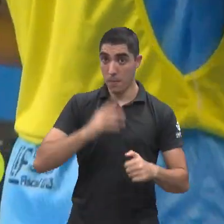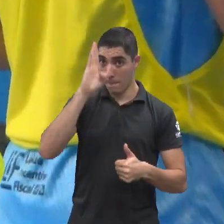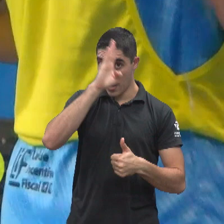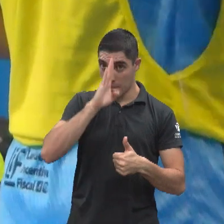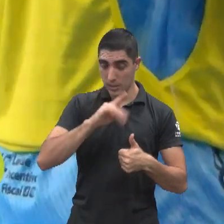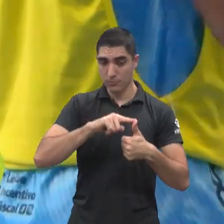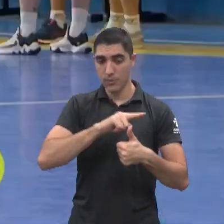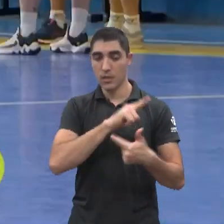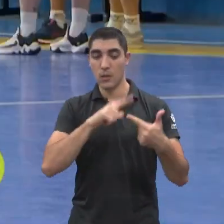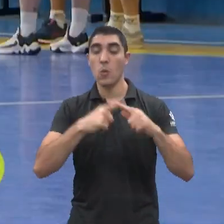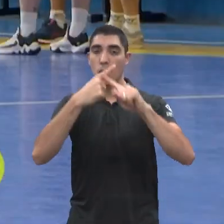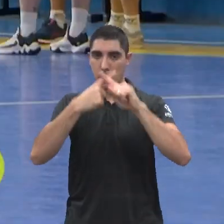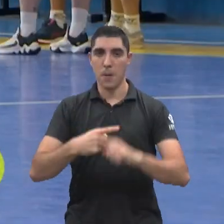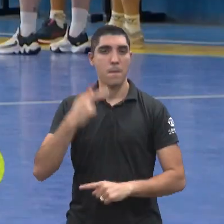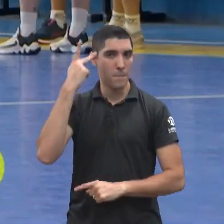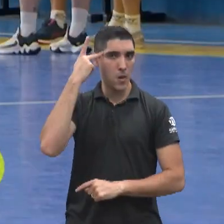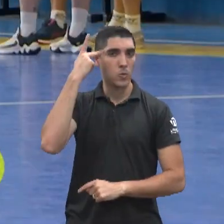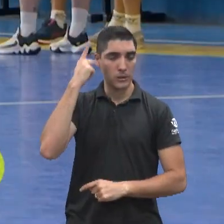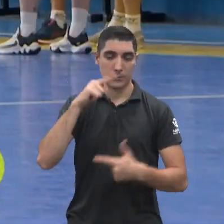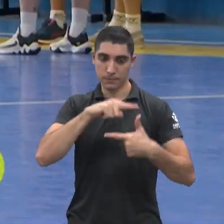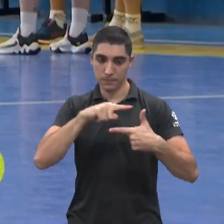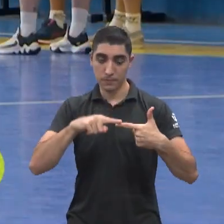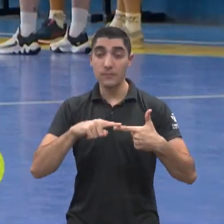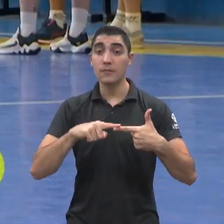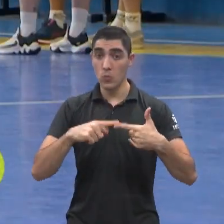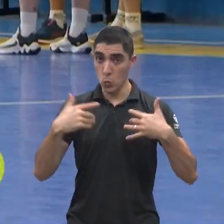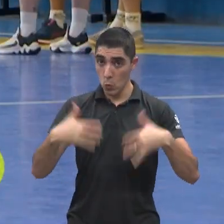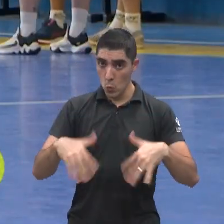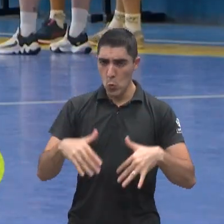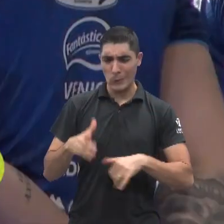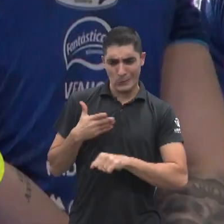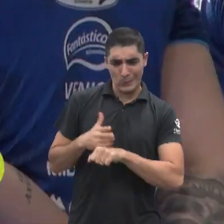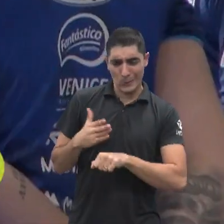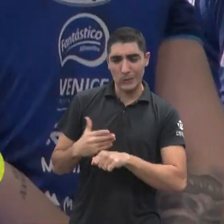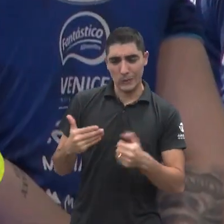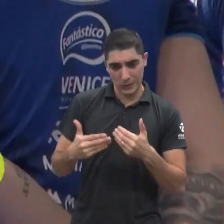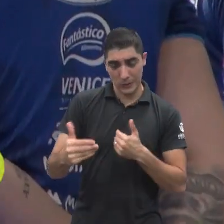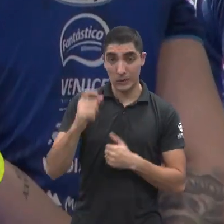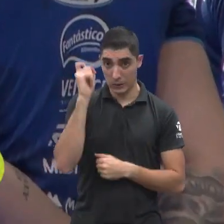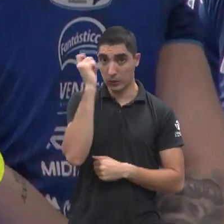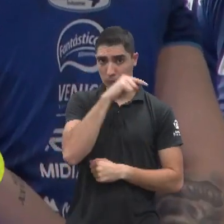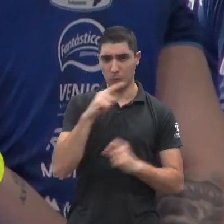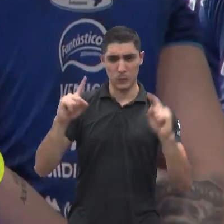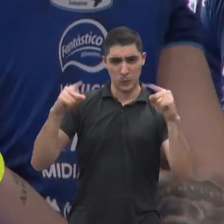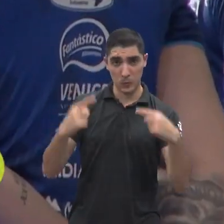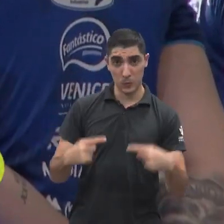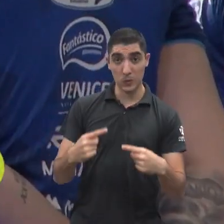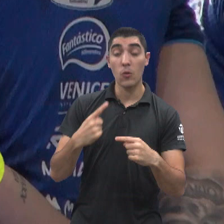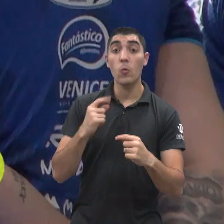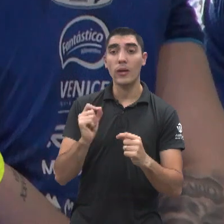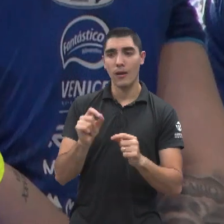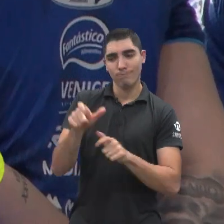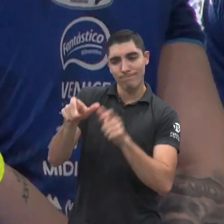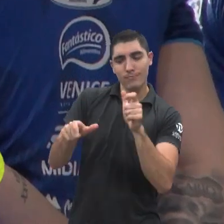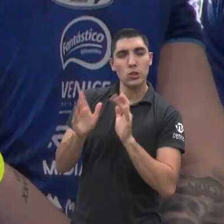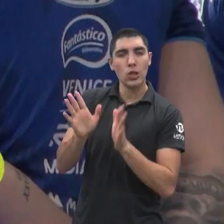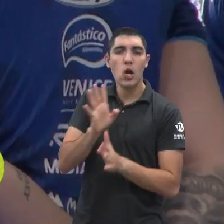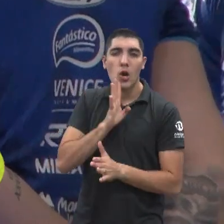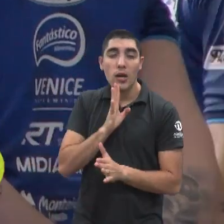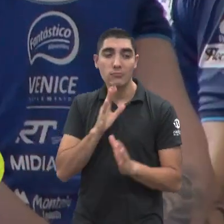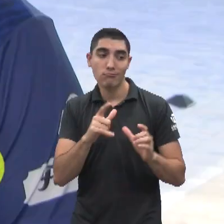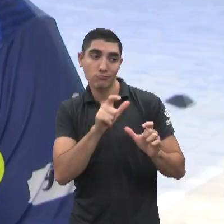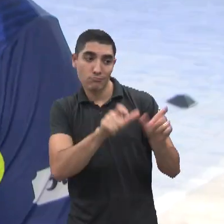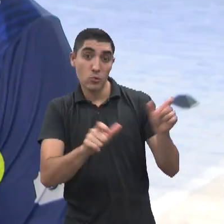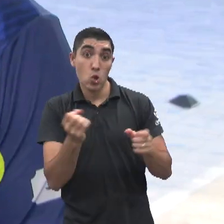Campeonato Paulista. Trabalho duro para colocar os novos e velhos conhecidos na mesma sintonia física e